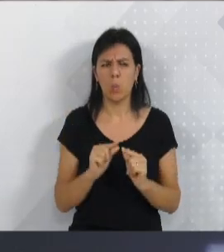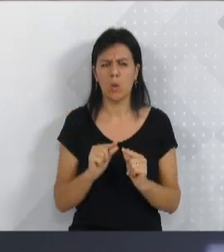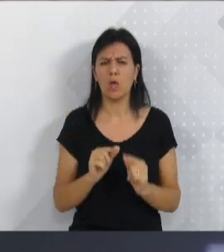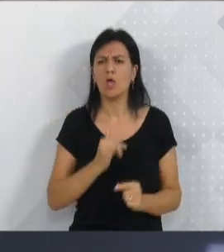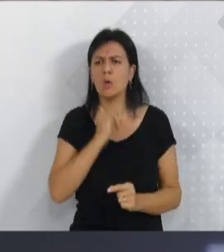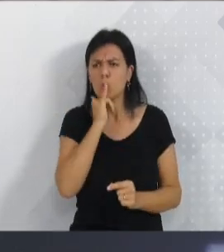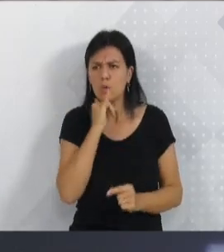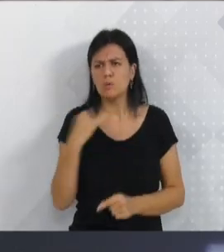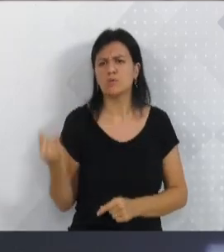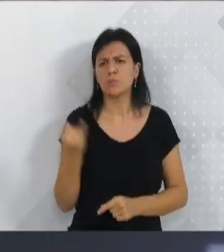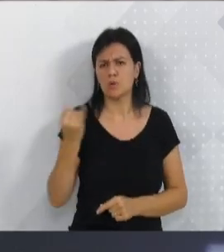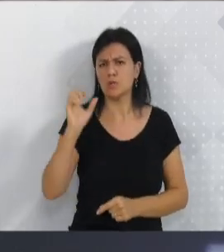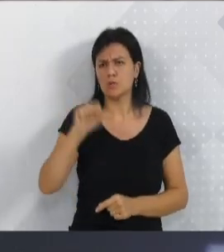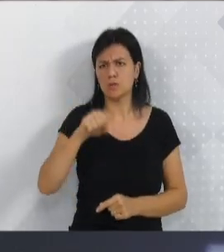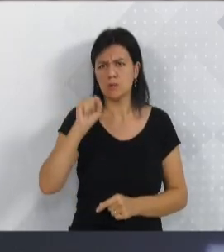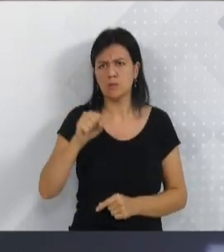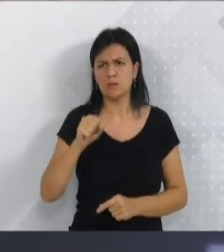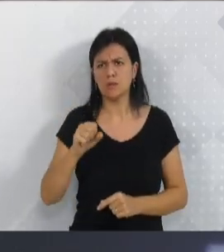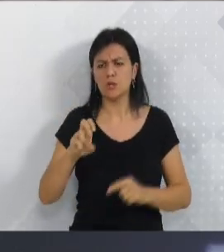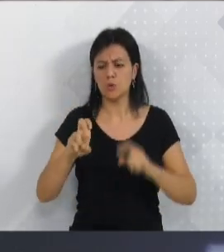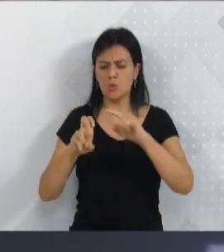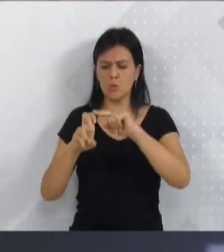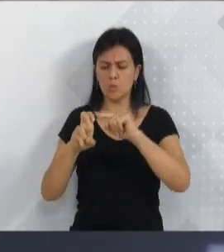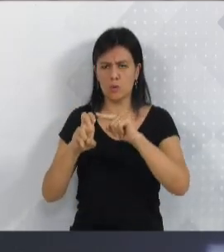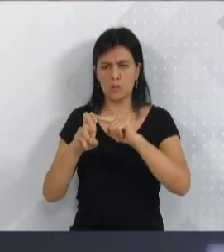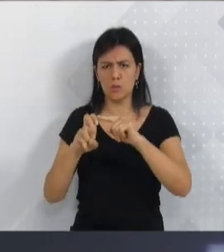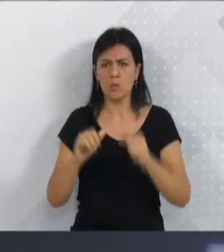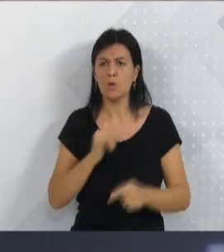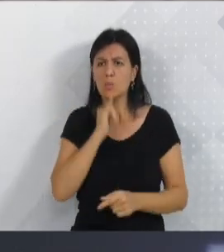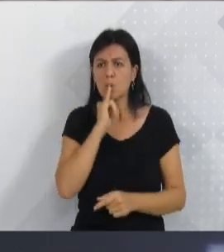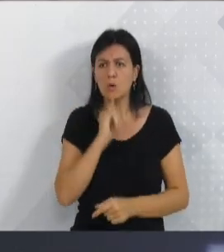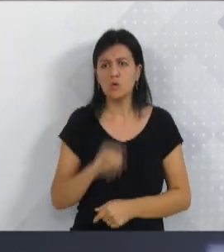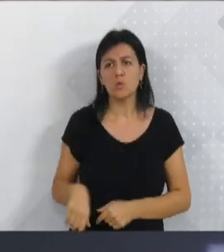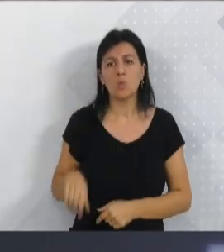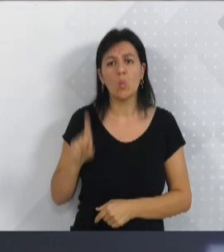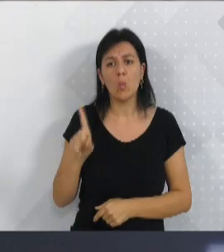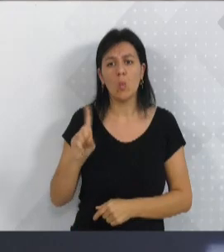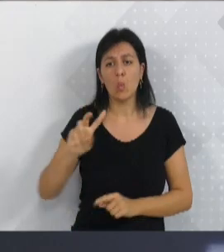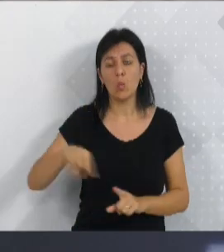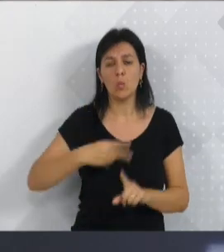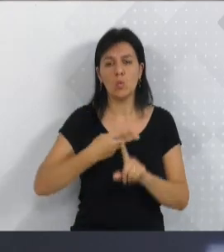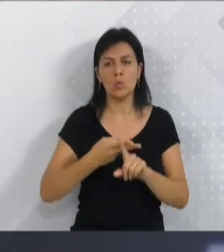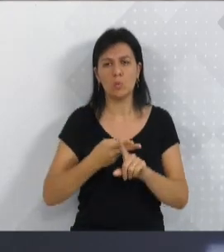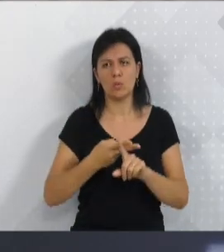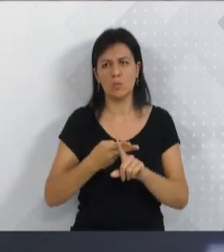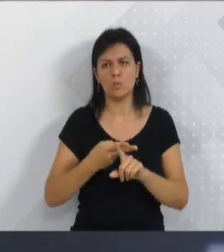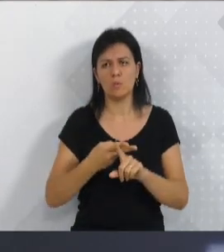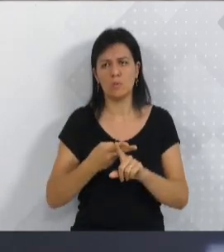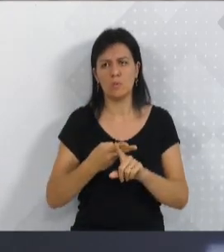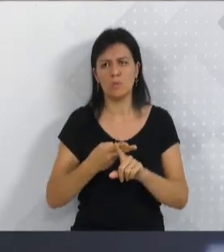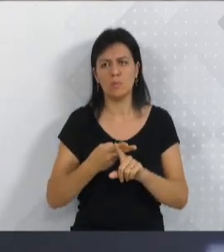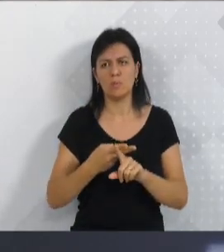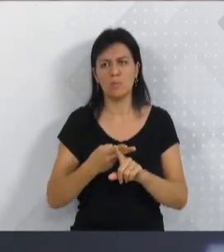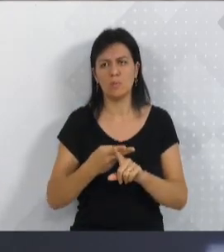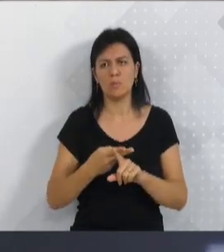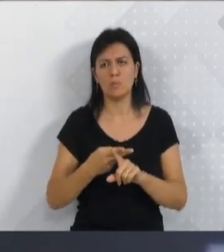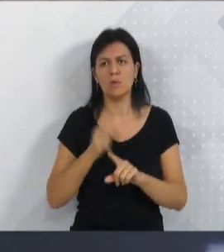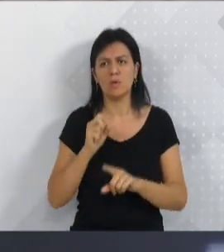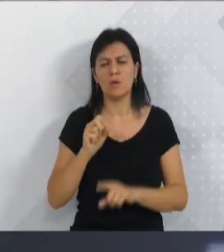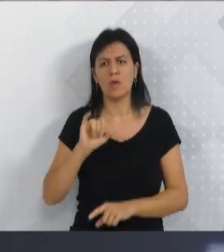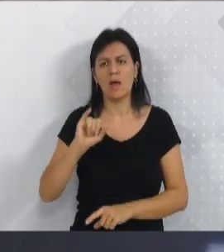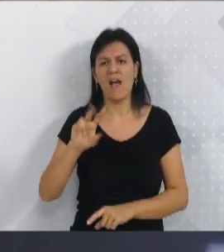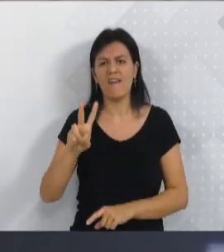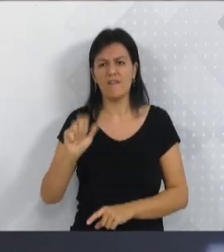importante né Ficar dos cinco impostos vai ficar um imposto duplo que seria o imposto a iva Dual